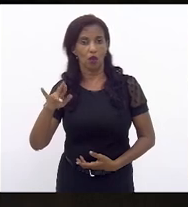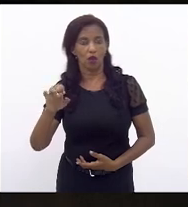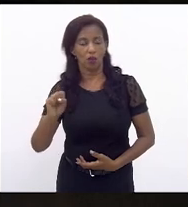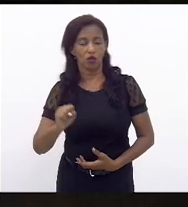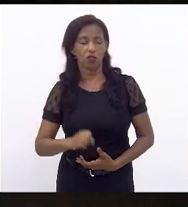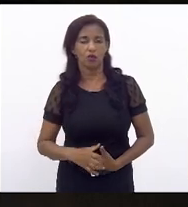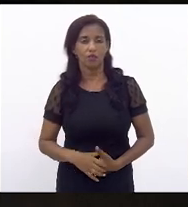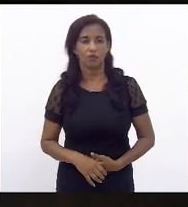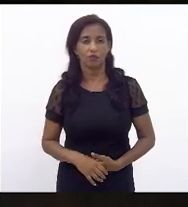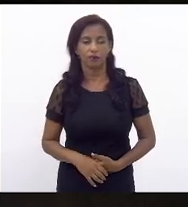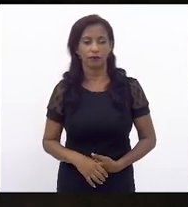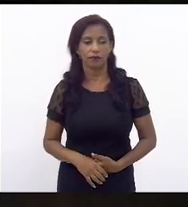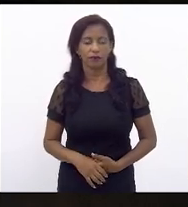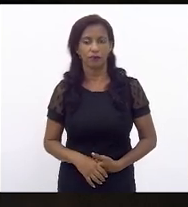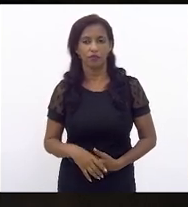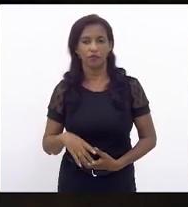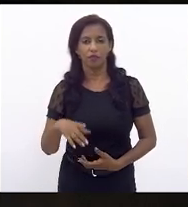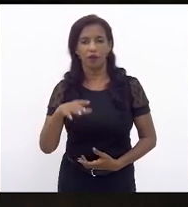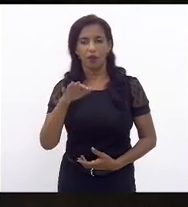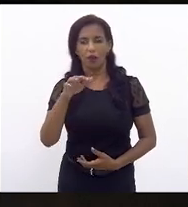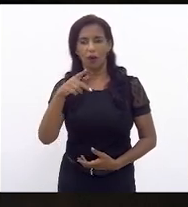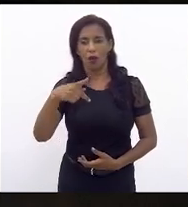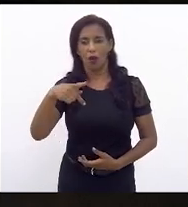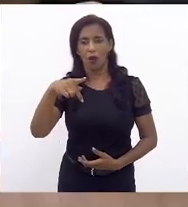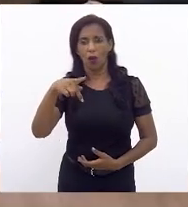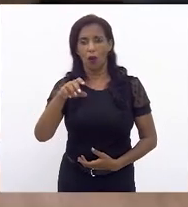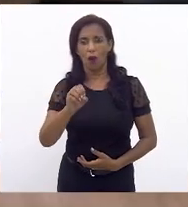Deputado Felipe Soares. Deputado Felipe Pobel.